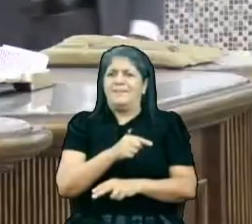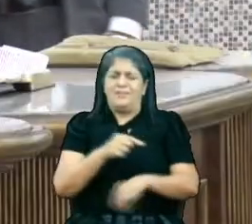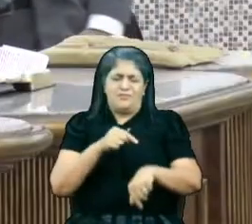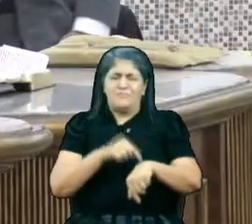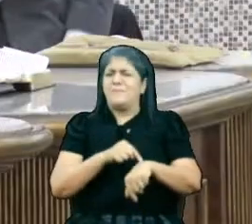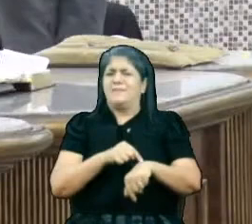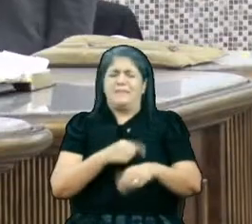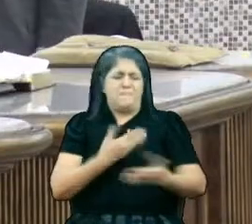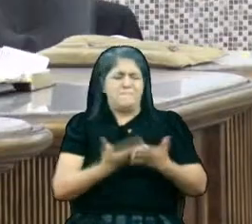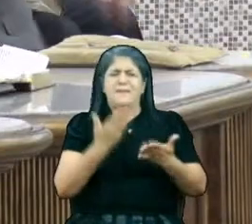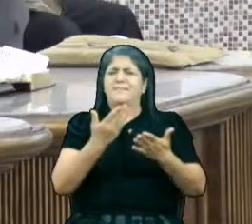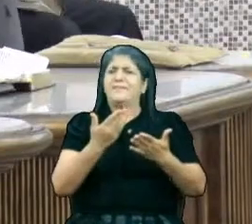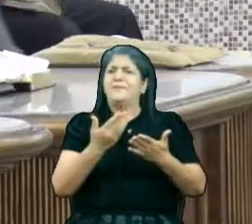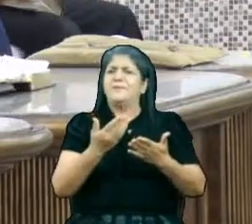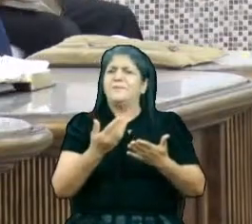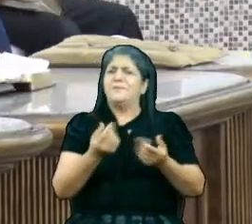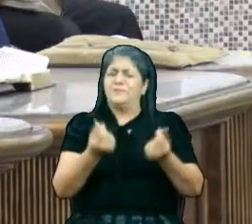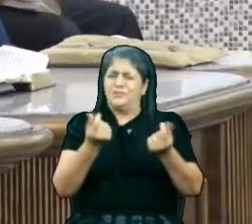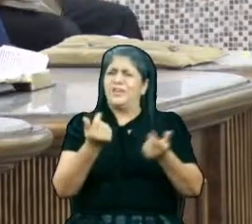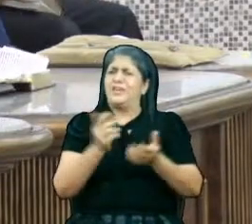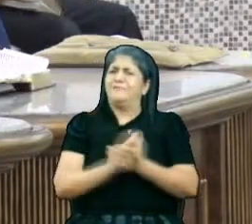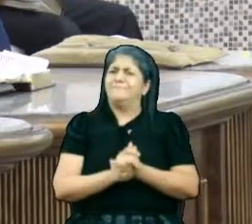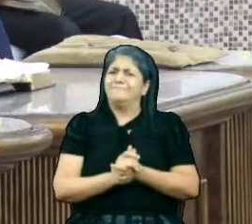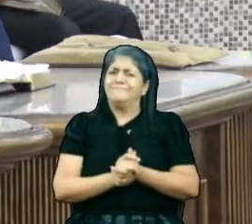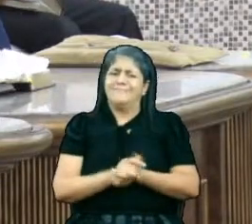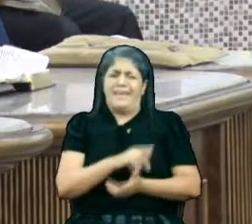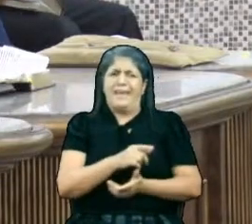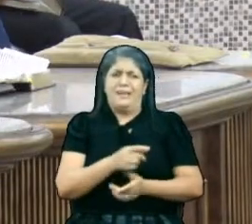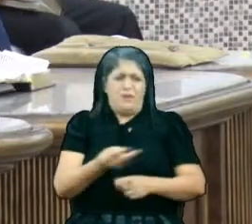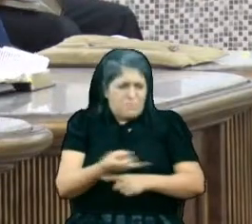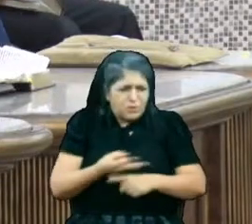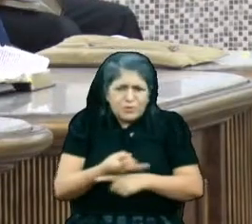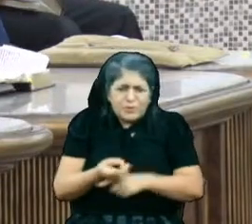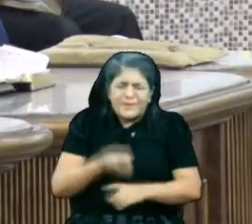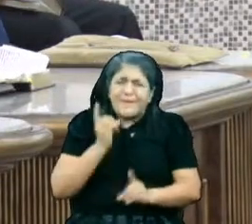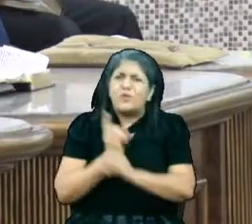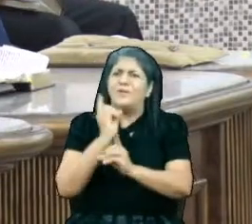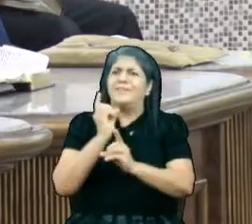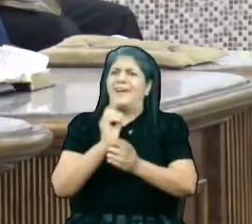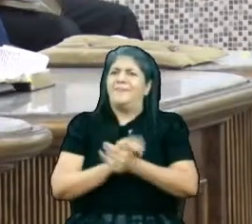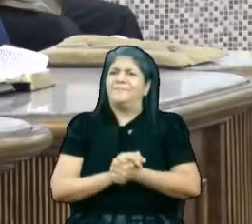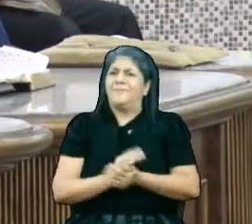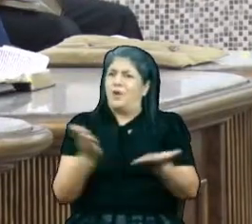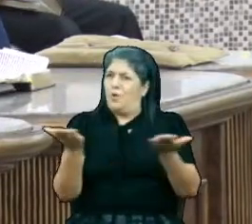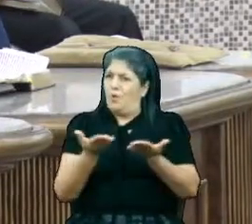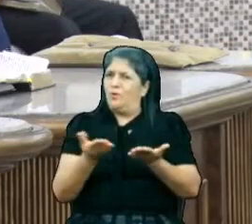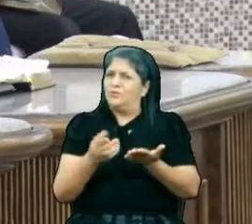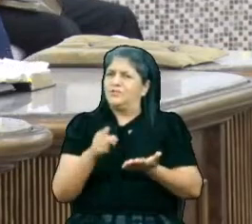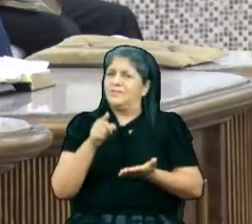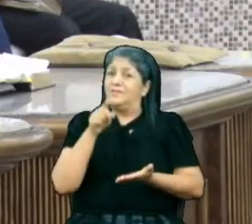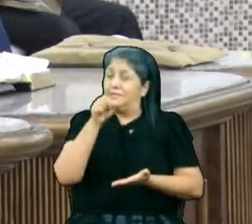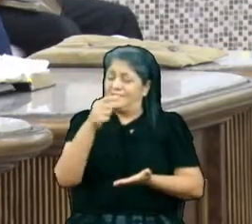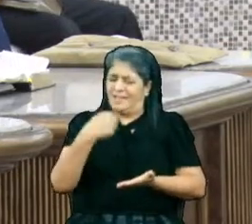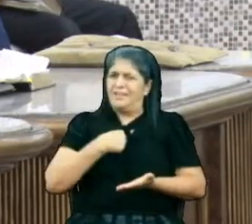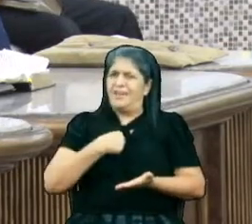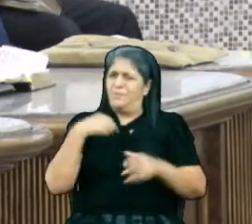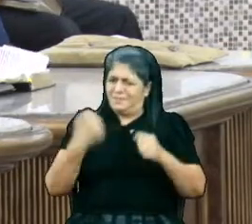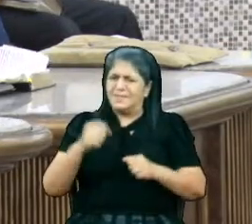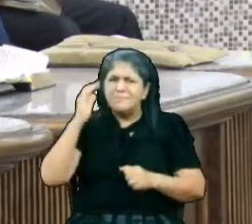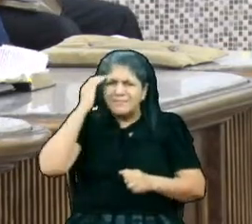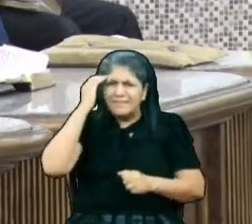isto e o Espírito Santo hoje trouxe aqui nesta terça-feira para que eu e você